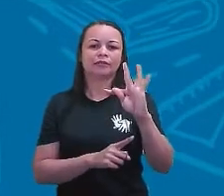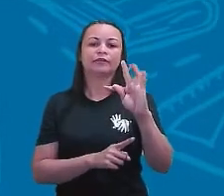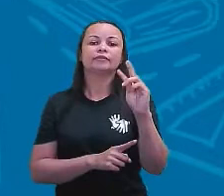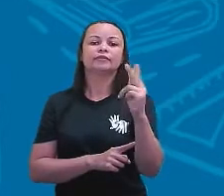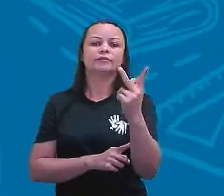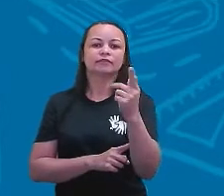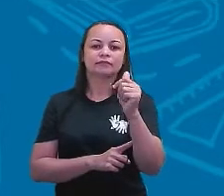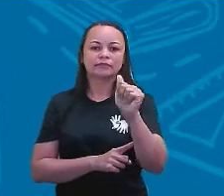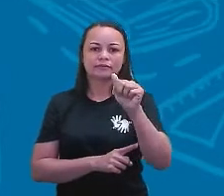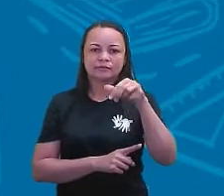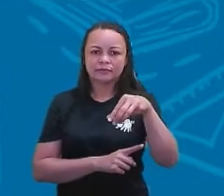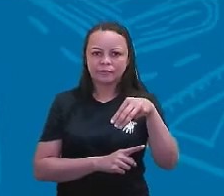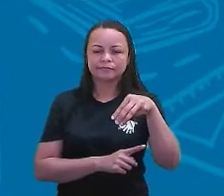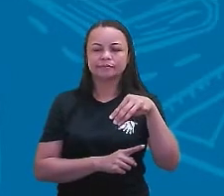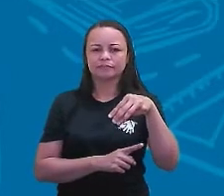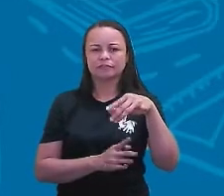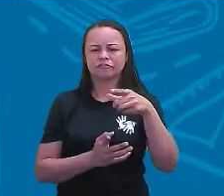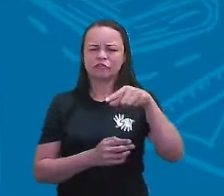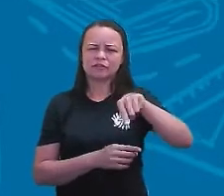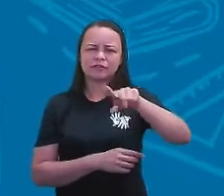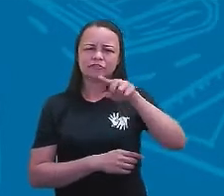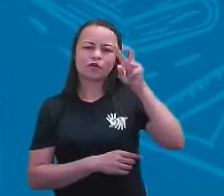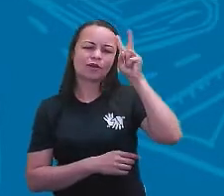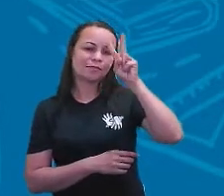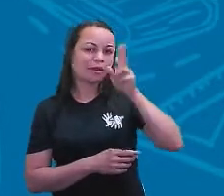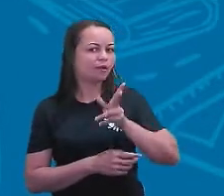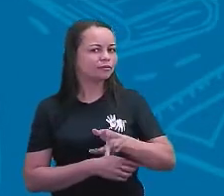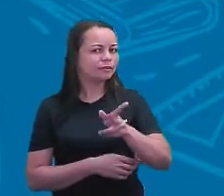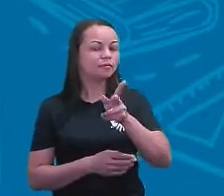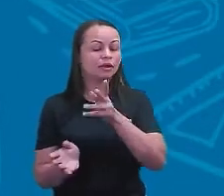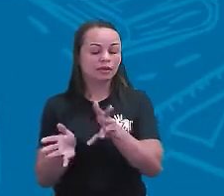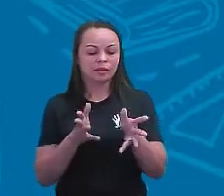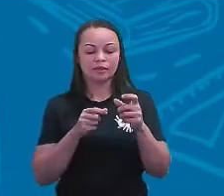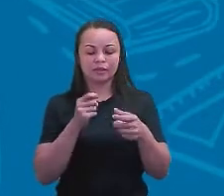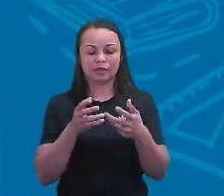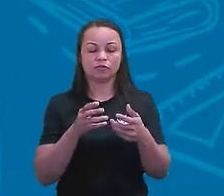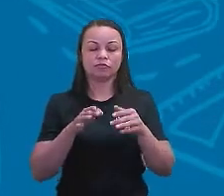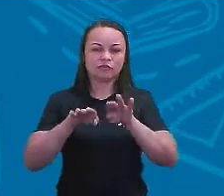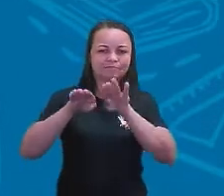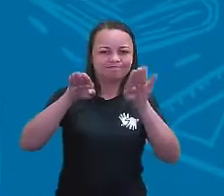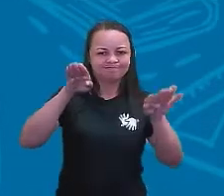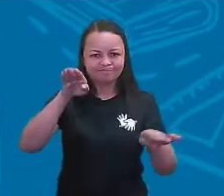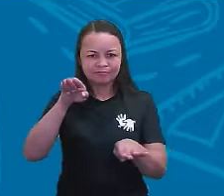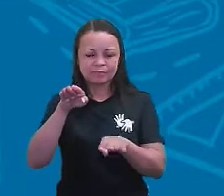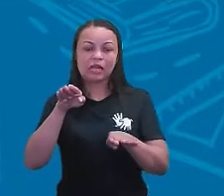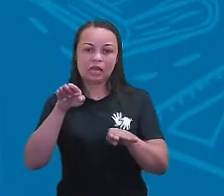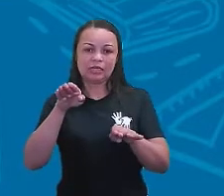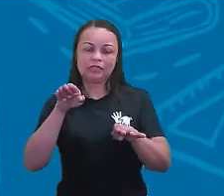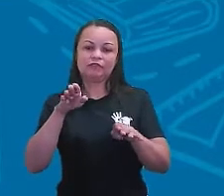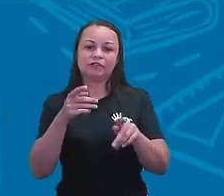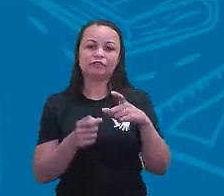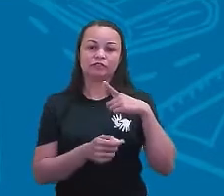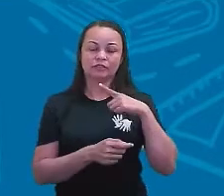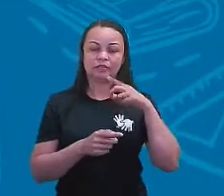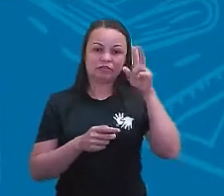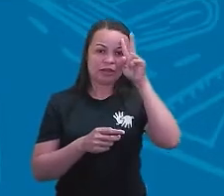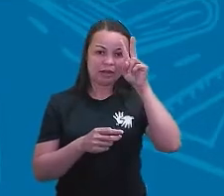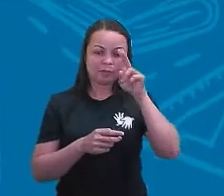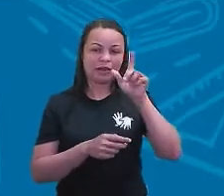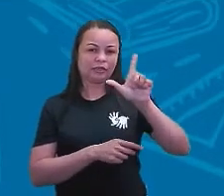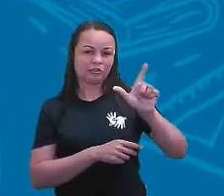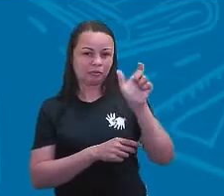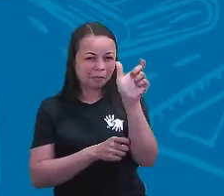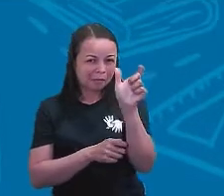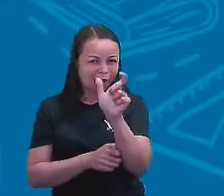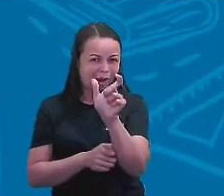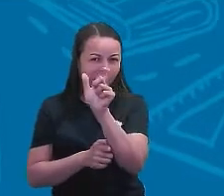them. Então, você vai lembrar sempre, quando a gente vai falar de inferioridade, na língua inglesa, você vai lembrar do